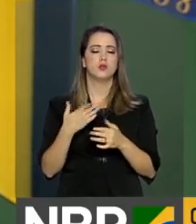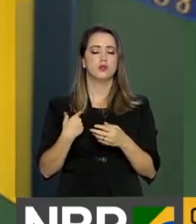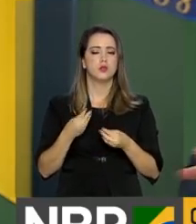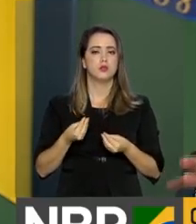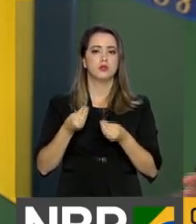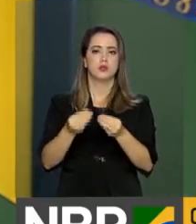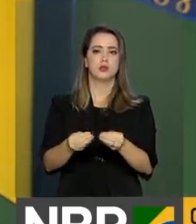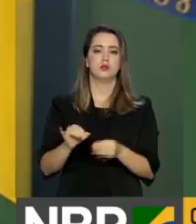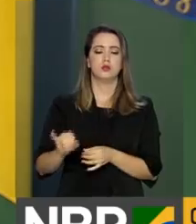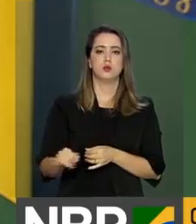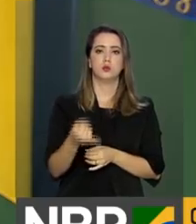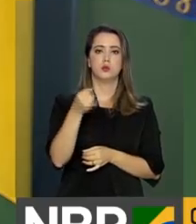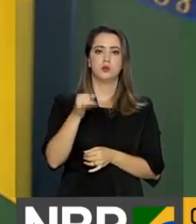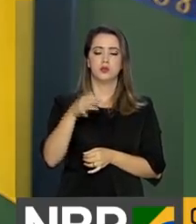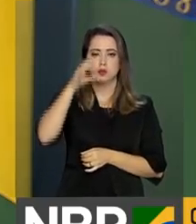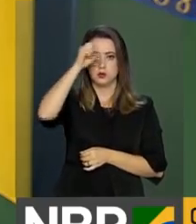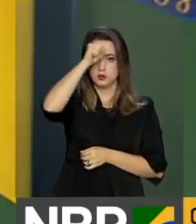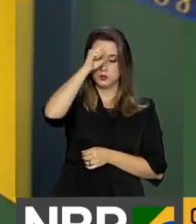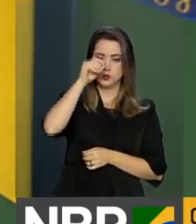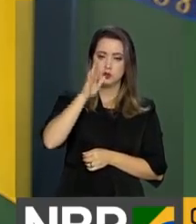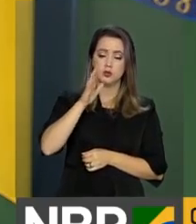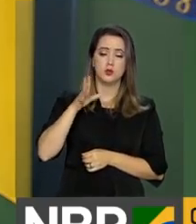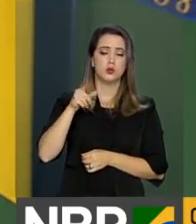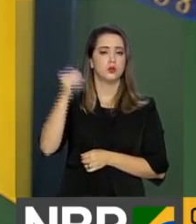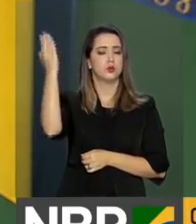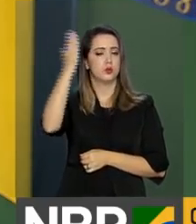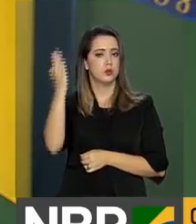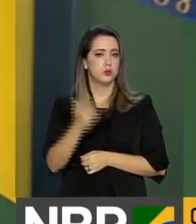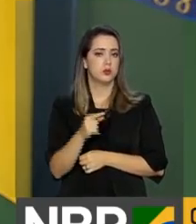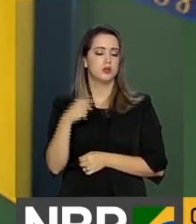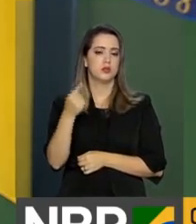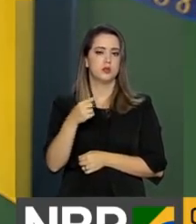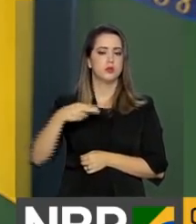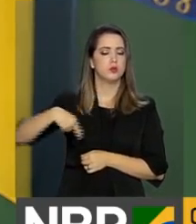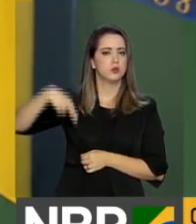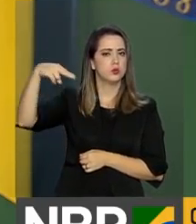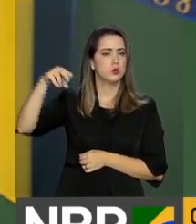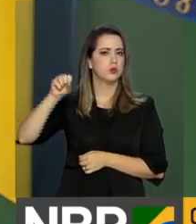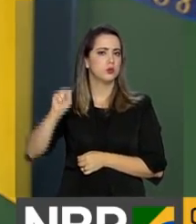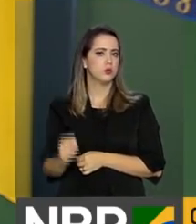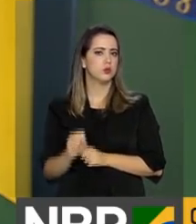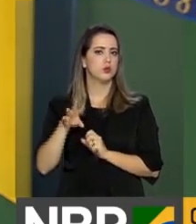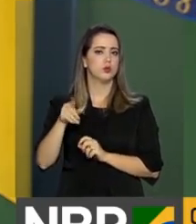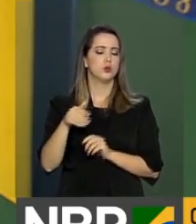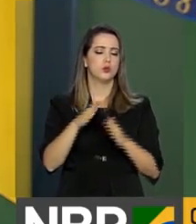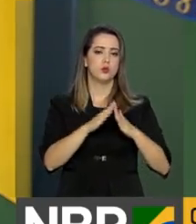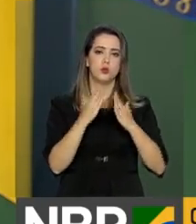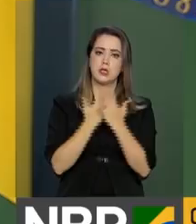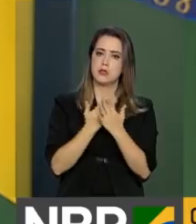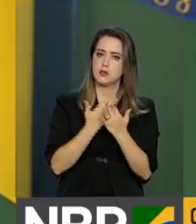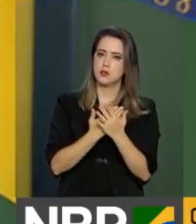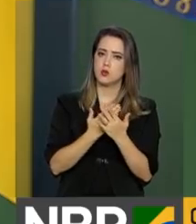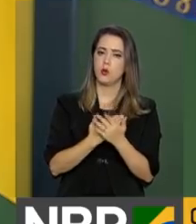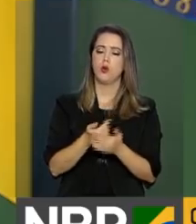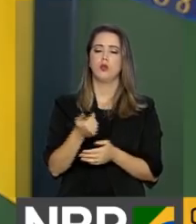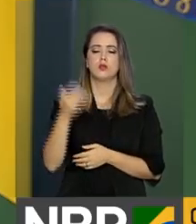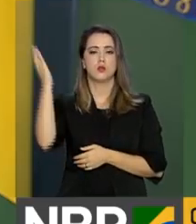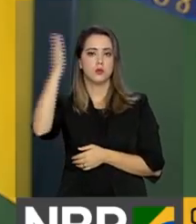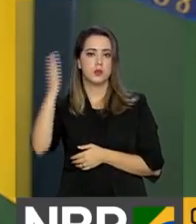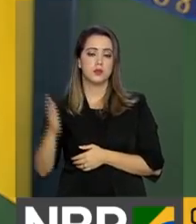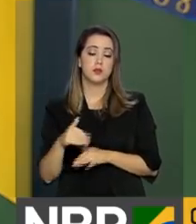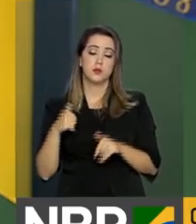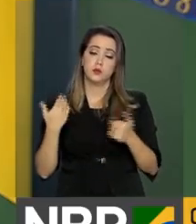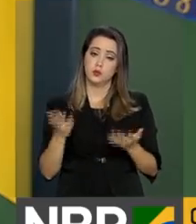para crianças de todo o Brasil, de norte a sul, nas escolas públicas e privadas. De modo que, em brevíssimas